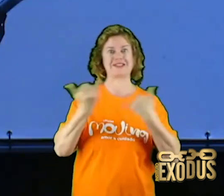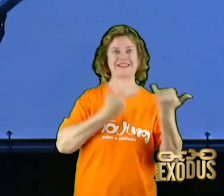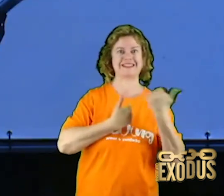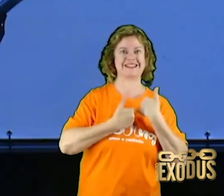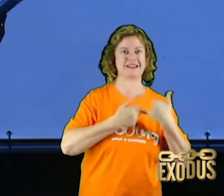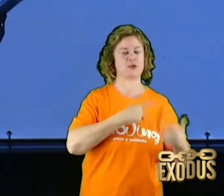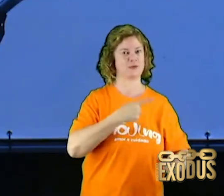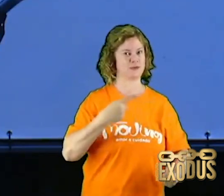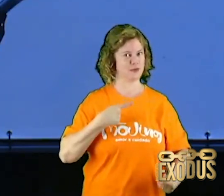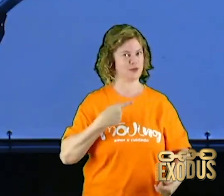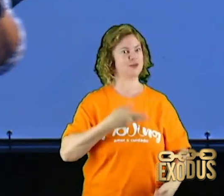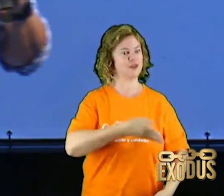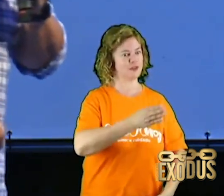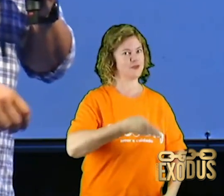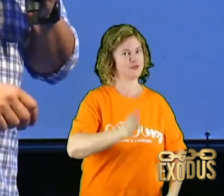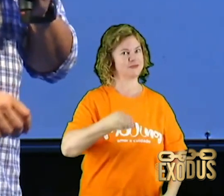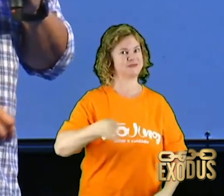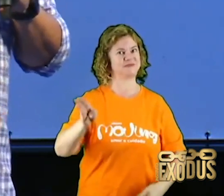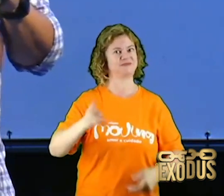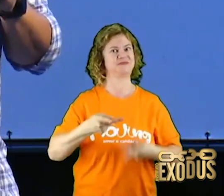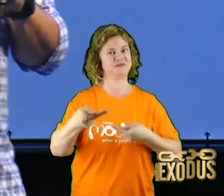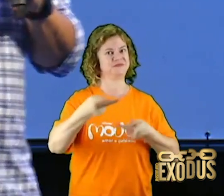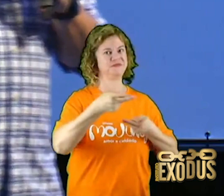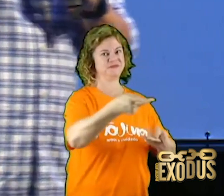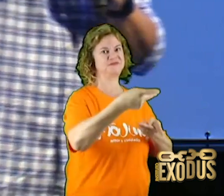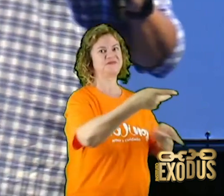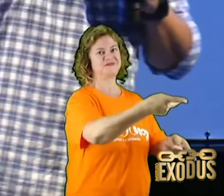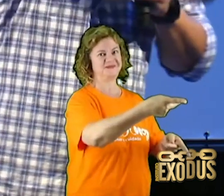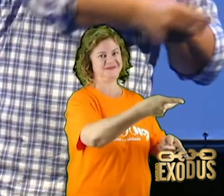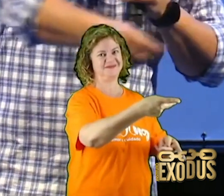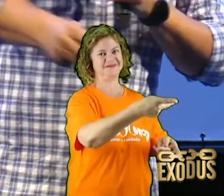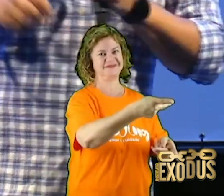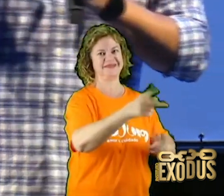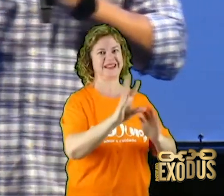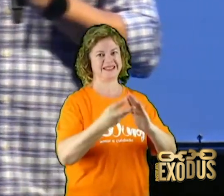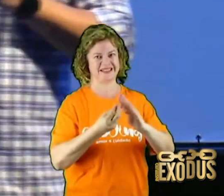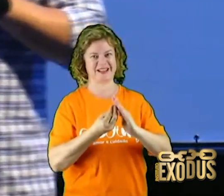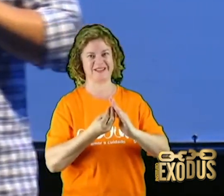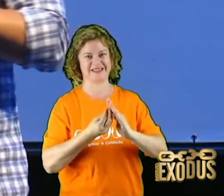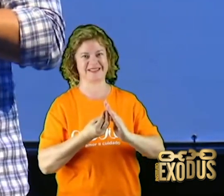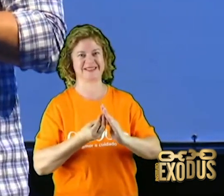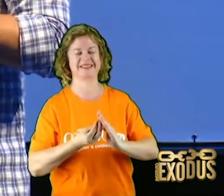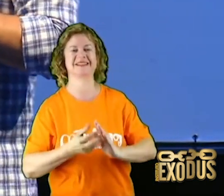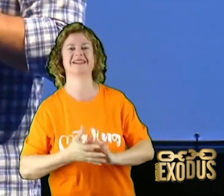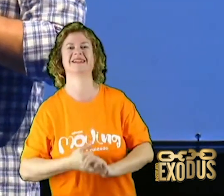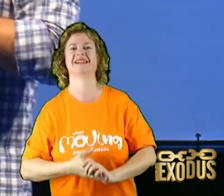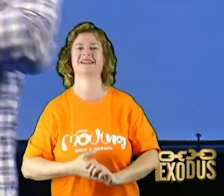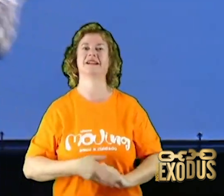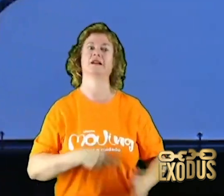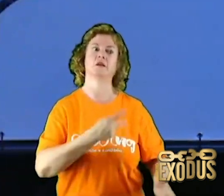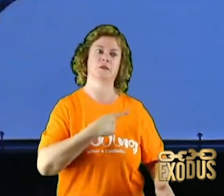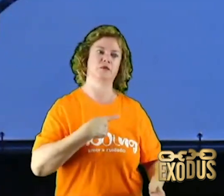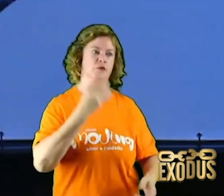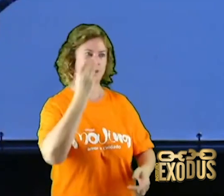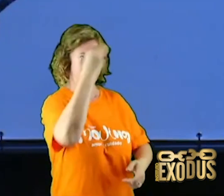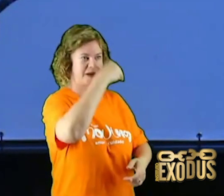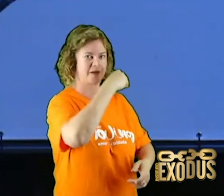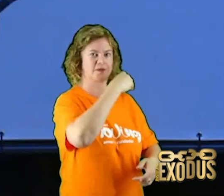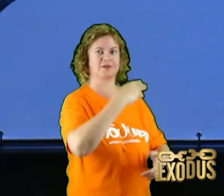visitar cada uma das células. Então, um dia vai estar o pastor Marcos numa célula, outro dia vai estar o pastor Igor noutra célula, e por aí